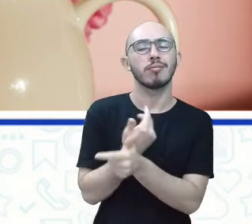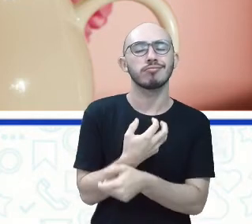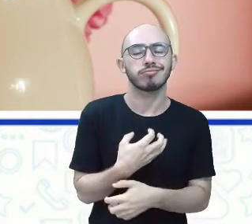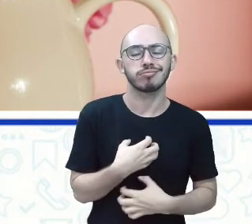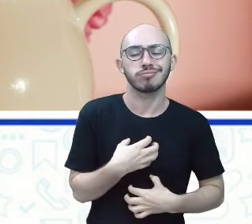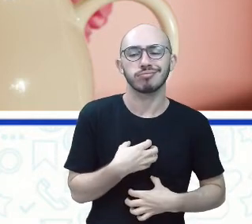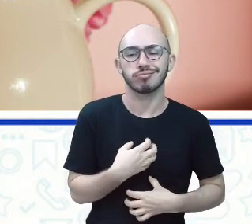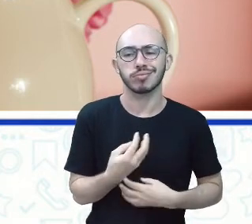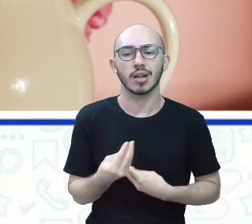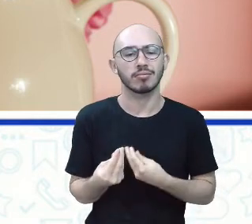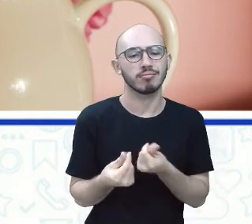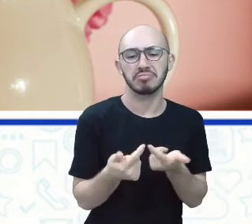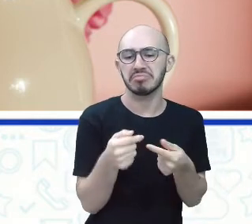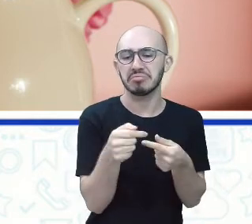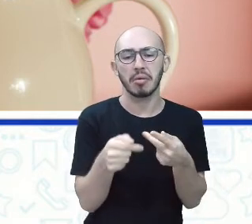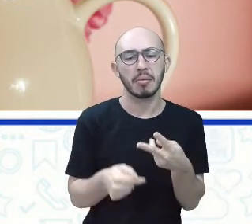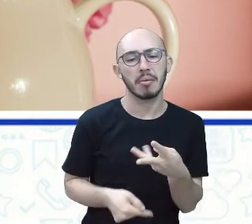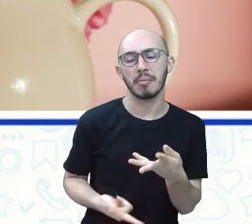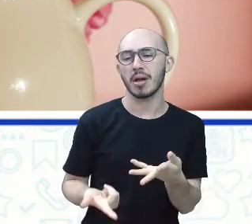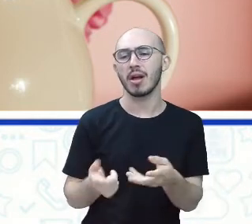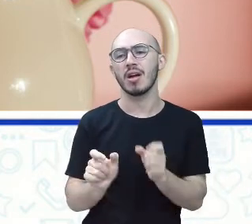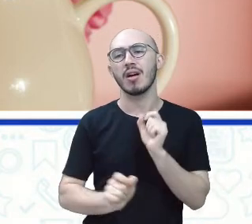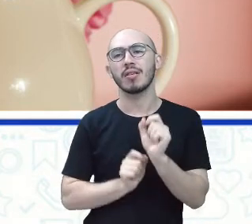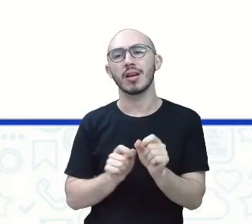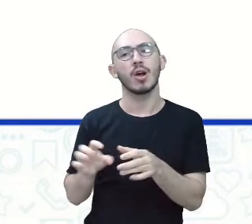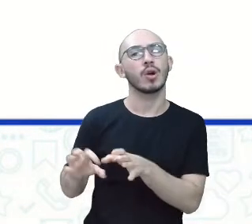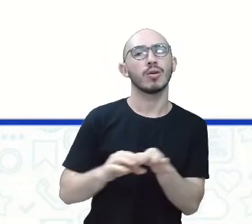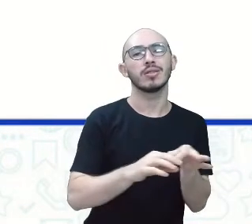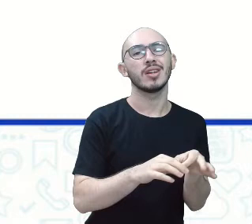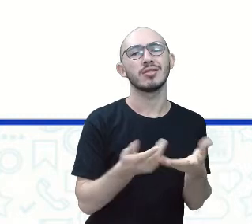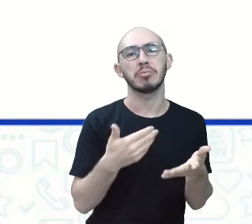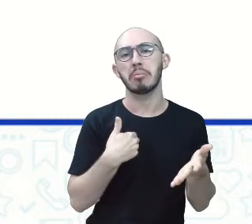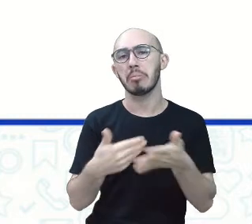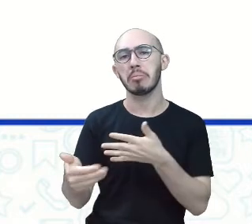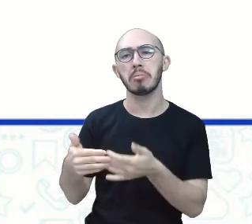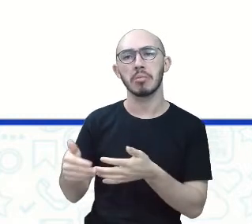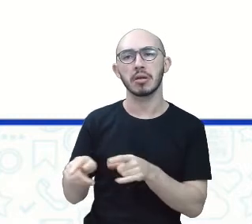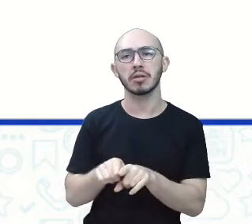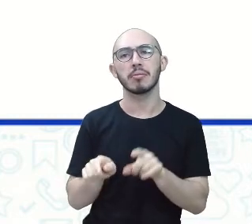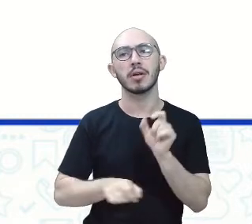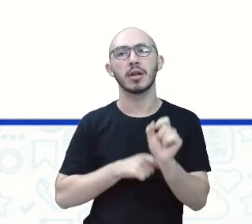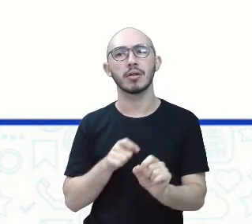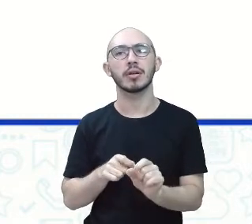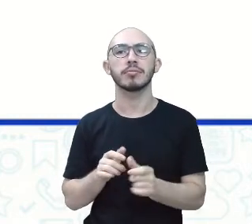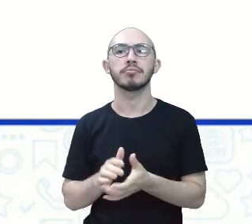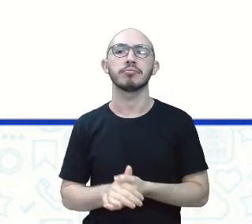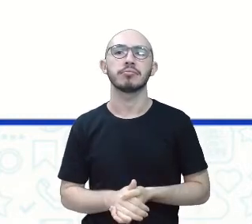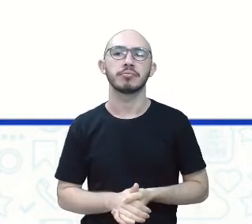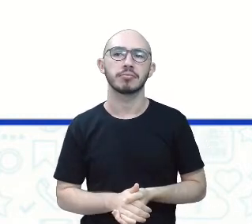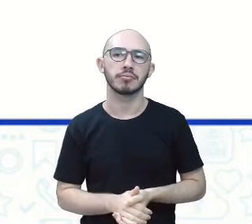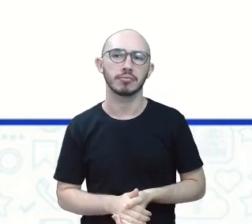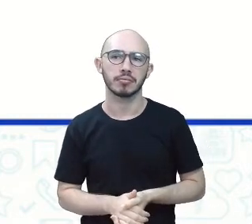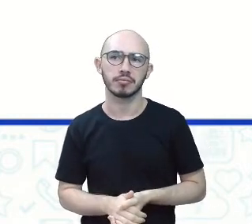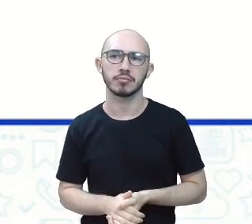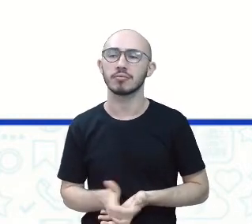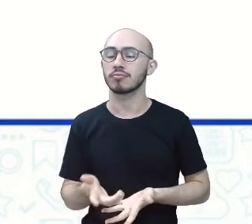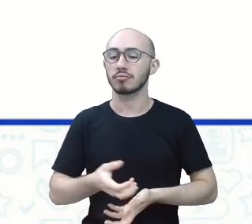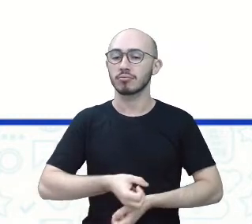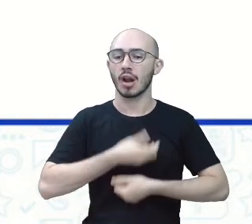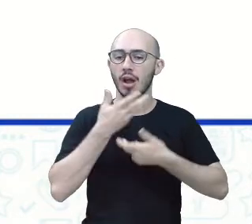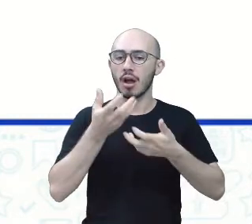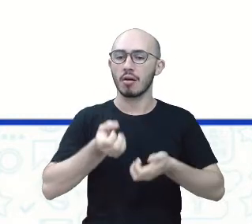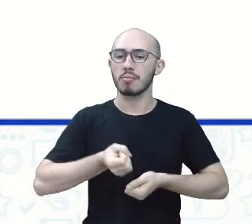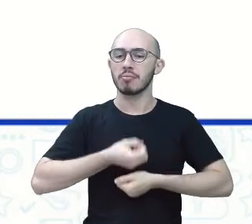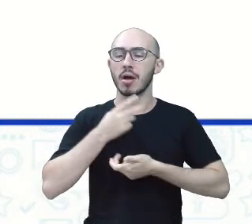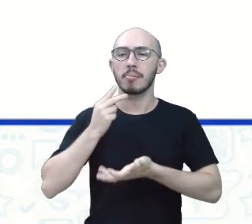mais improváveis e dos fatos mais banais. Ao mesmo tempo, seus poemas